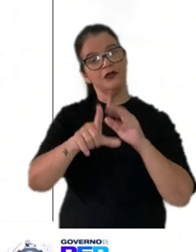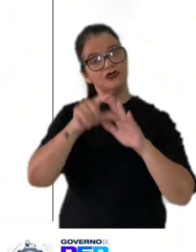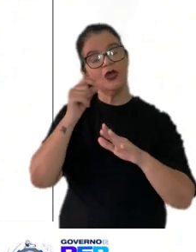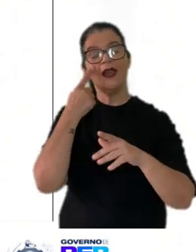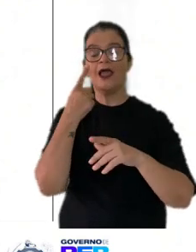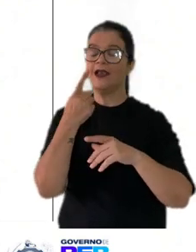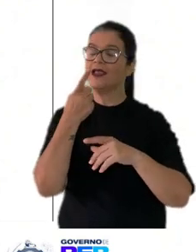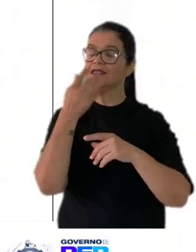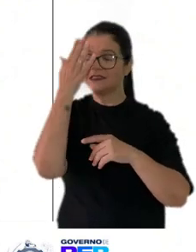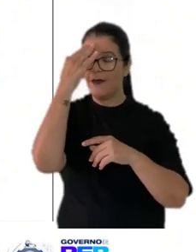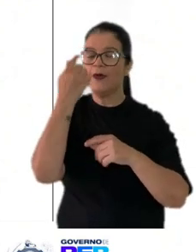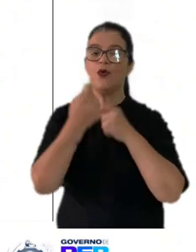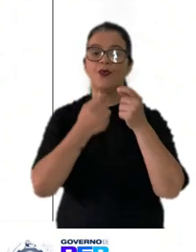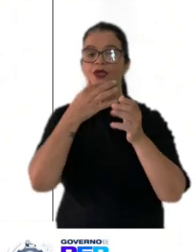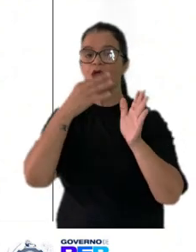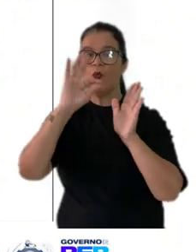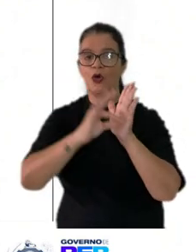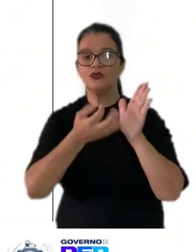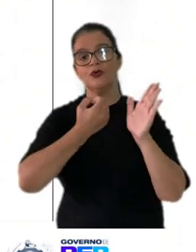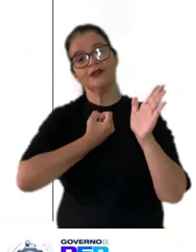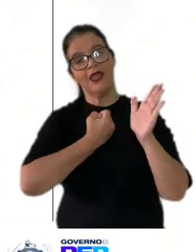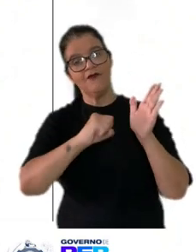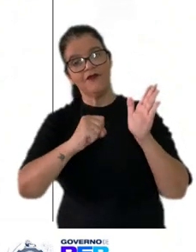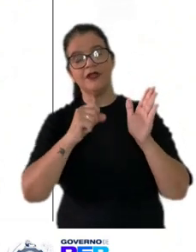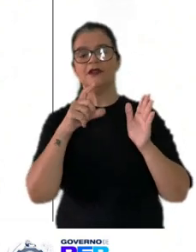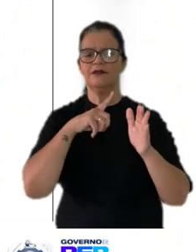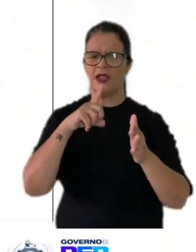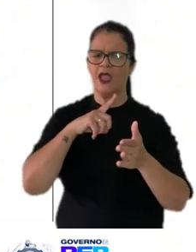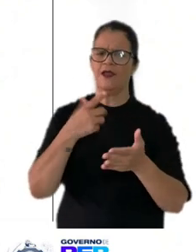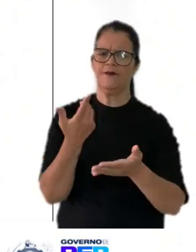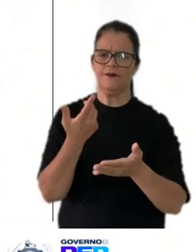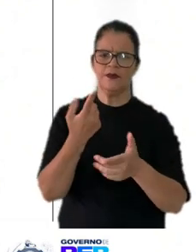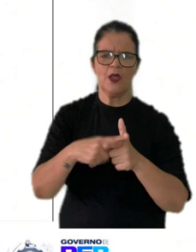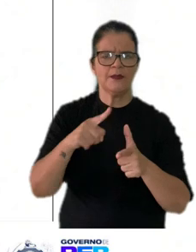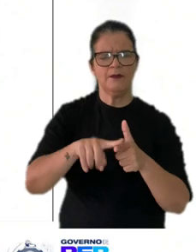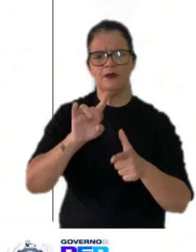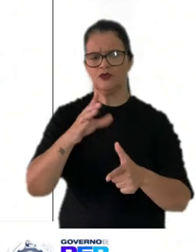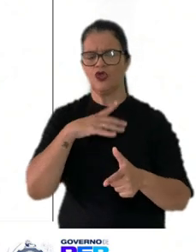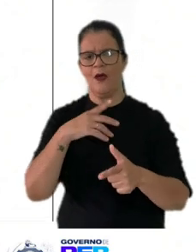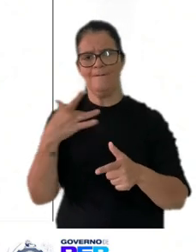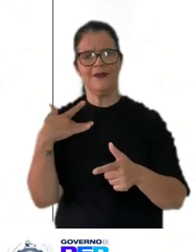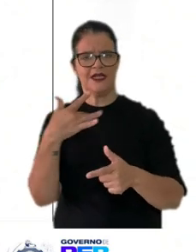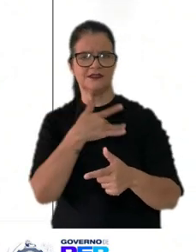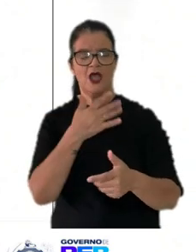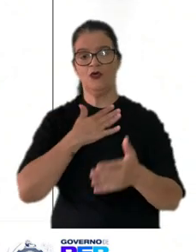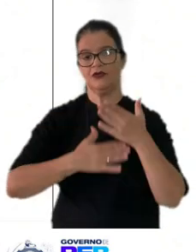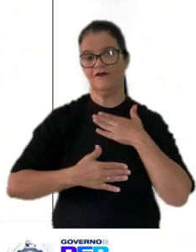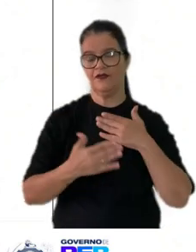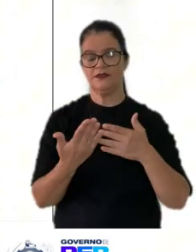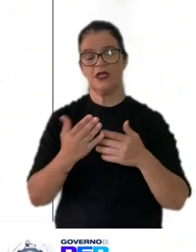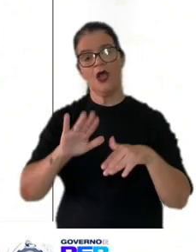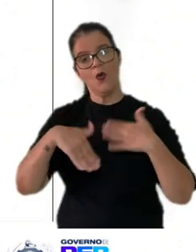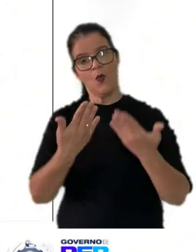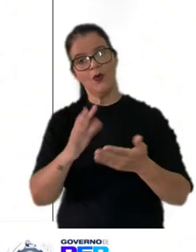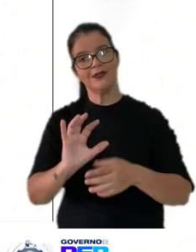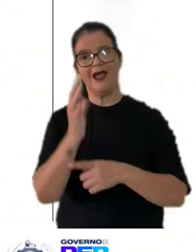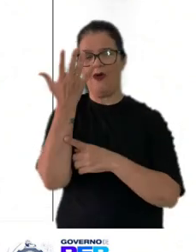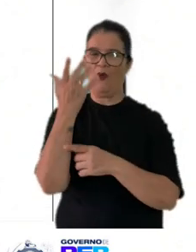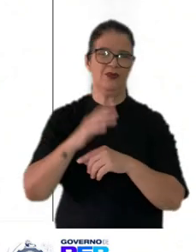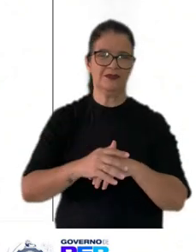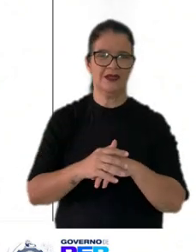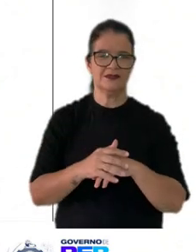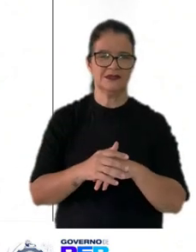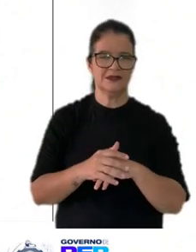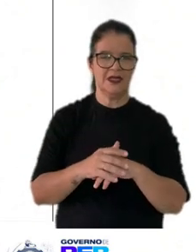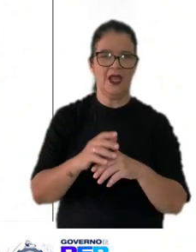então letra A há consequências apenas para a saúde física das vítimas de desastres naturais não é apenas a saúde física